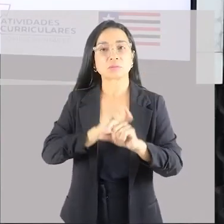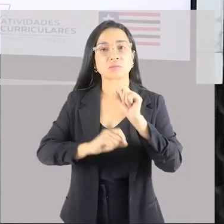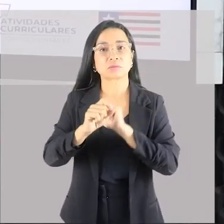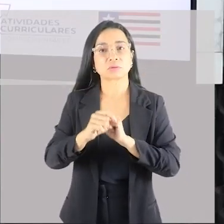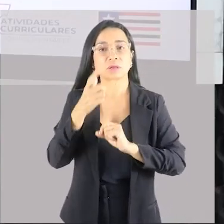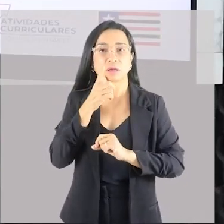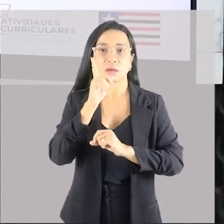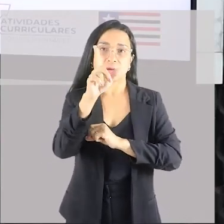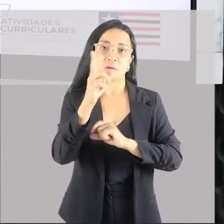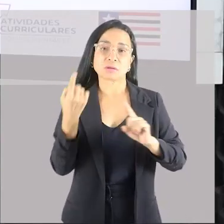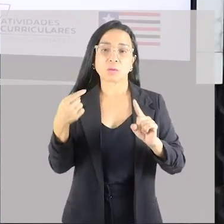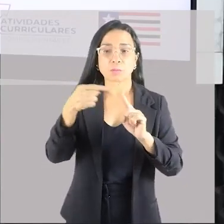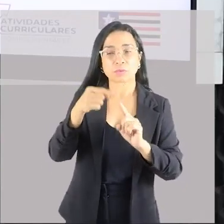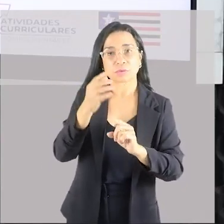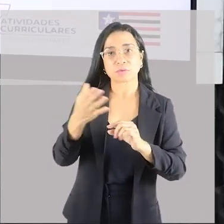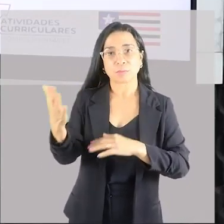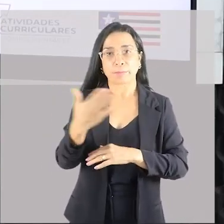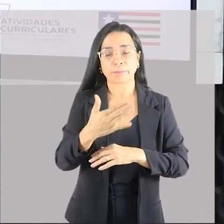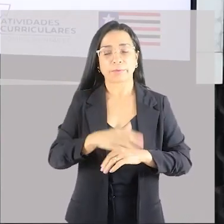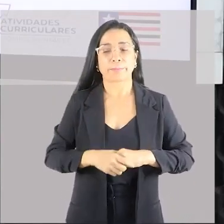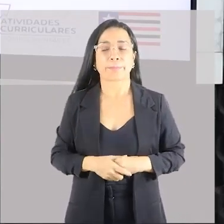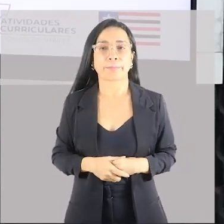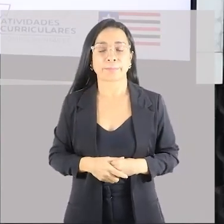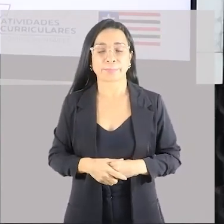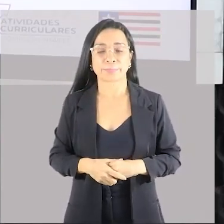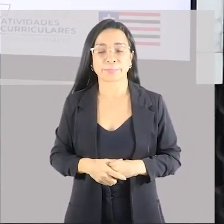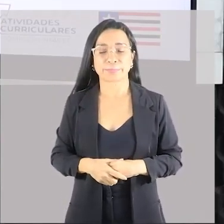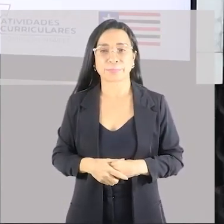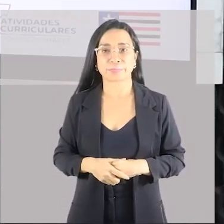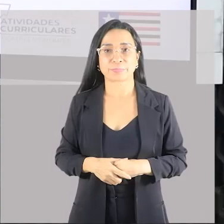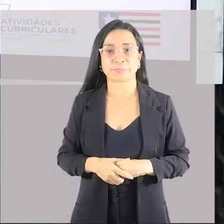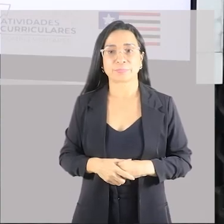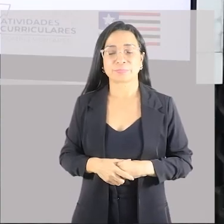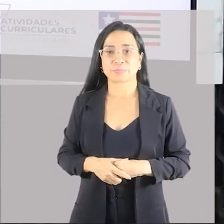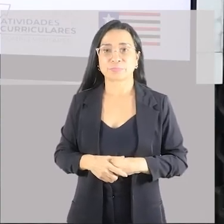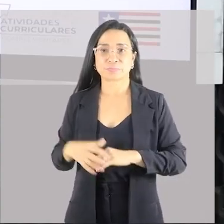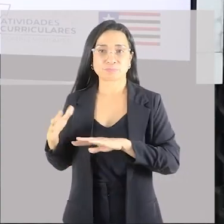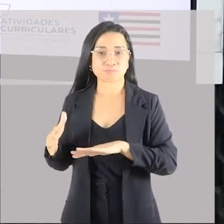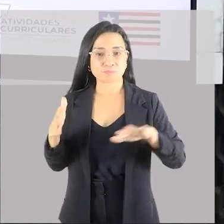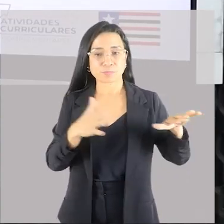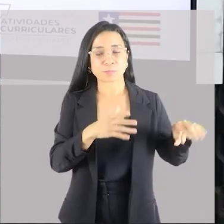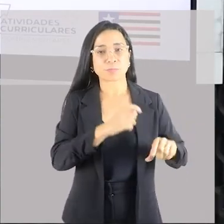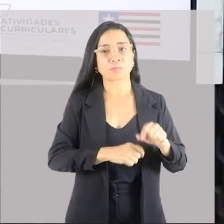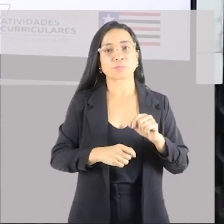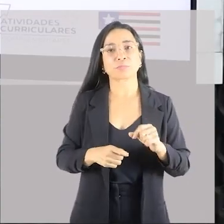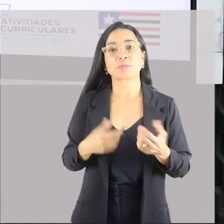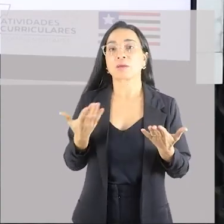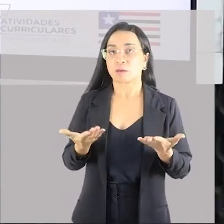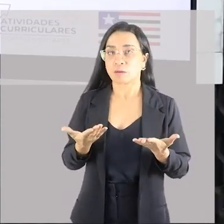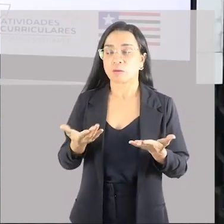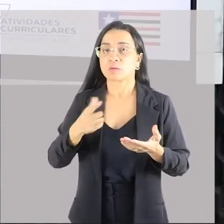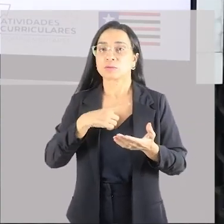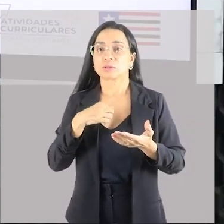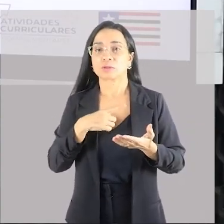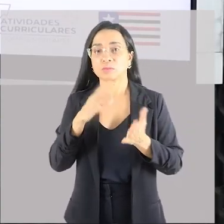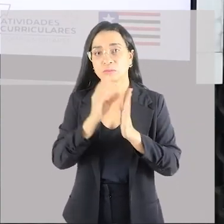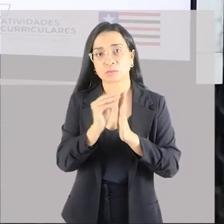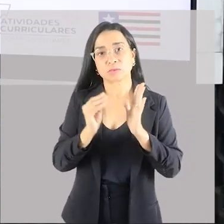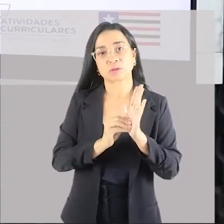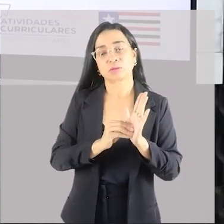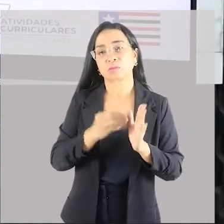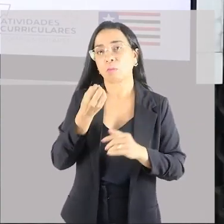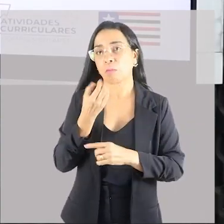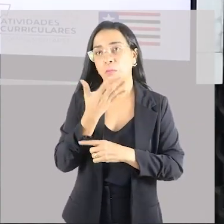quer alcançar seu objetivo, vem com a gente que nós estamos juntos, perfeito? Vamos lá? Como eu falei a vocês, nós temos um conteúdo de filosofia muito bacana,